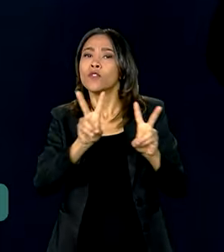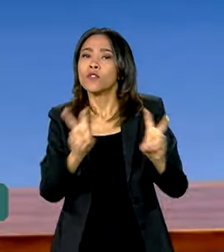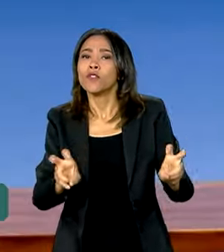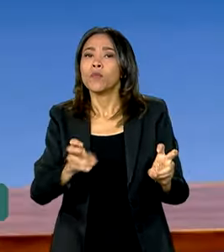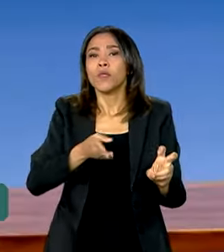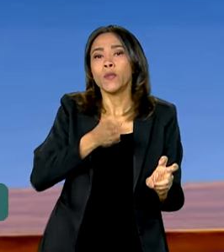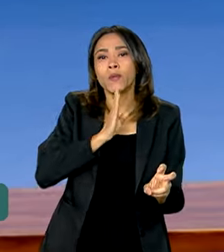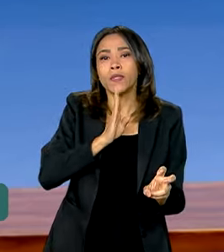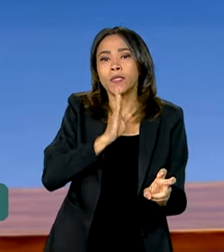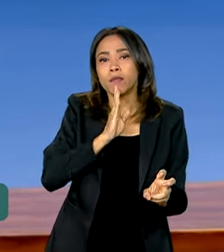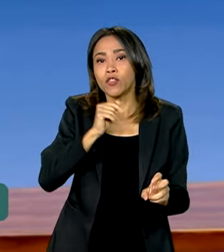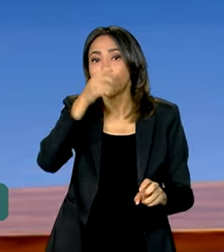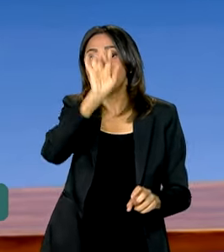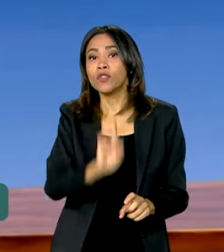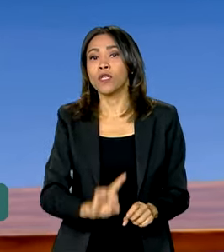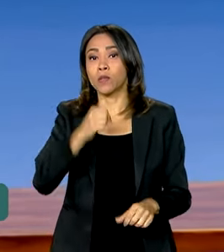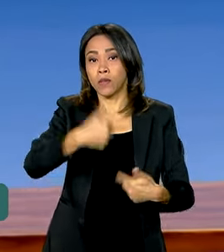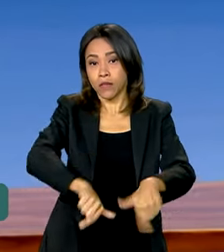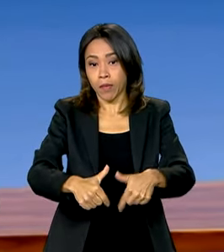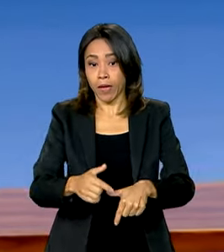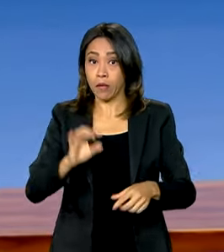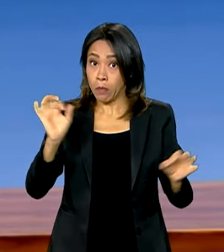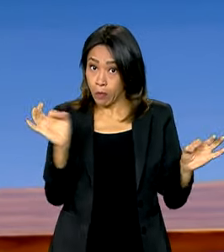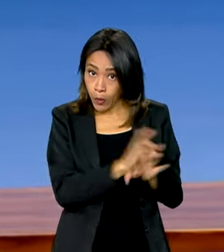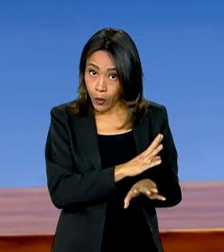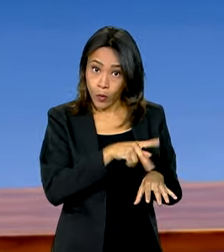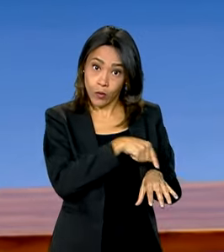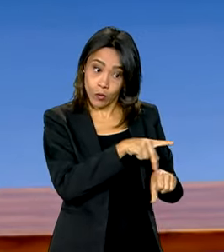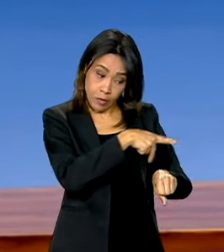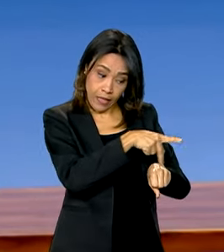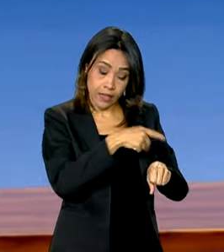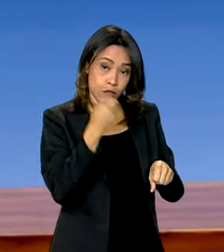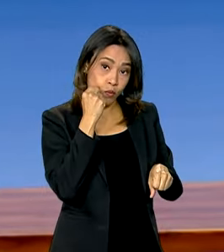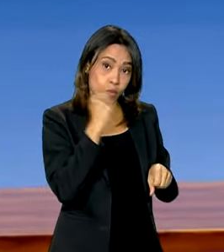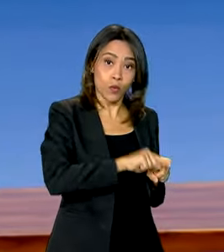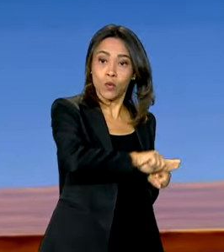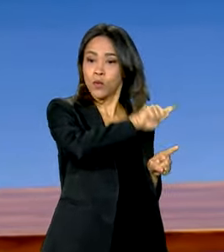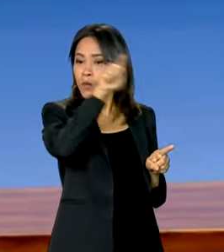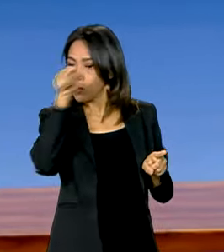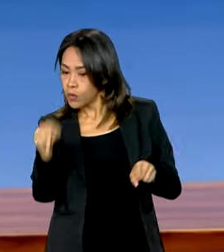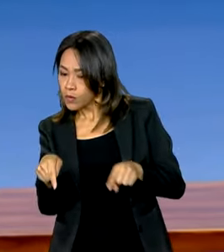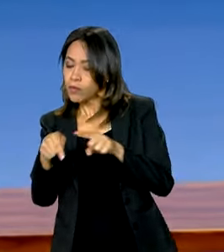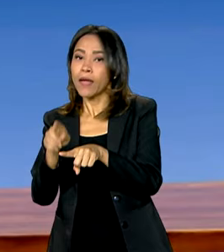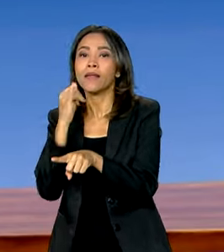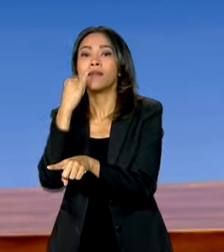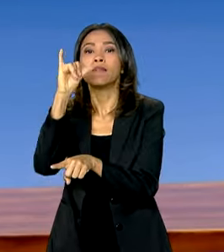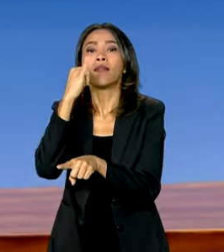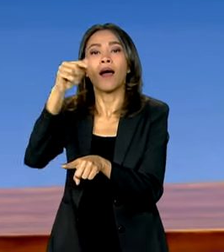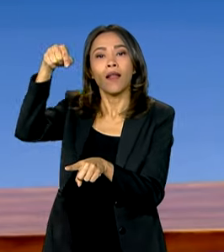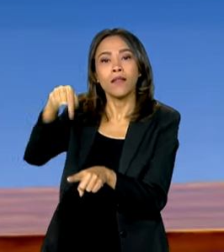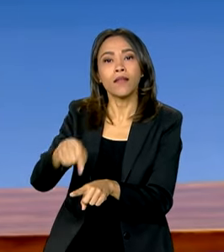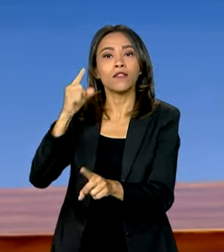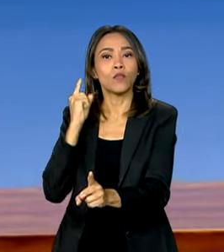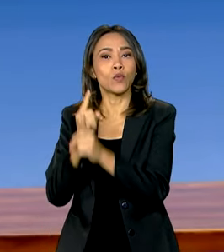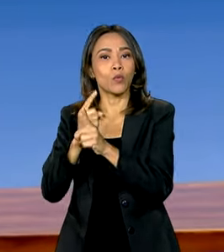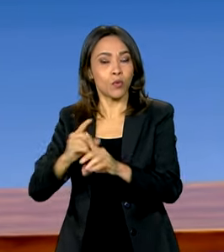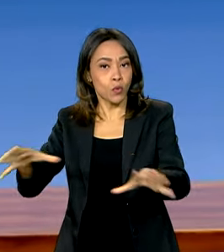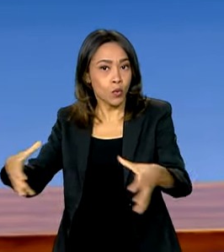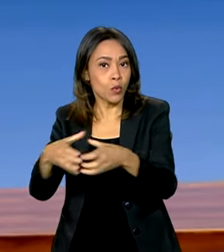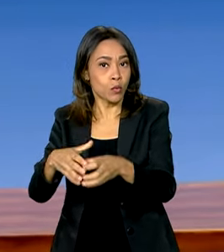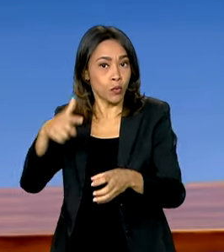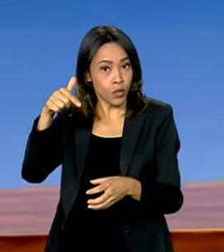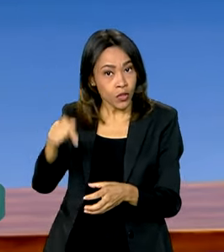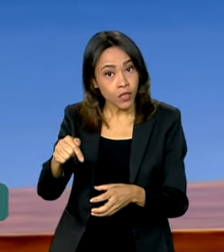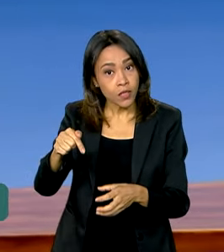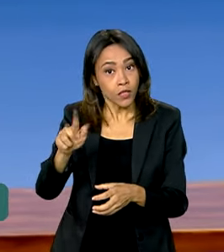trabalhistas. Depois de Genebra, o presidente Lula vai à Itália, onde participa da cúpula do G7. No encontro, que reúne as maiores economias